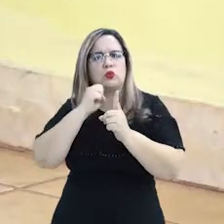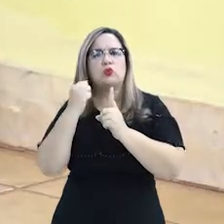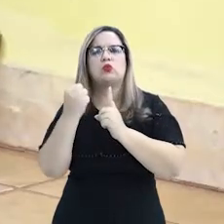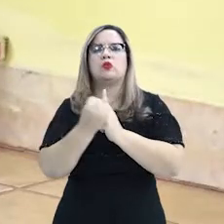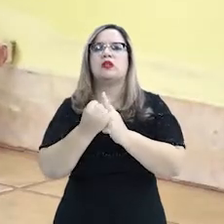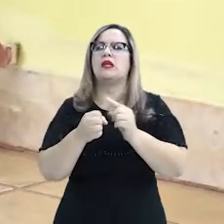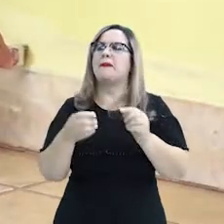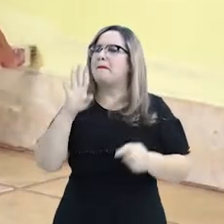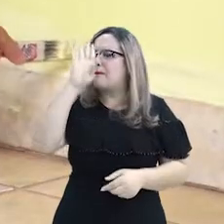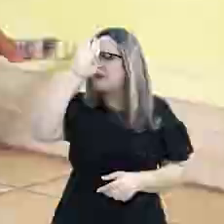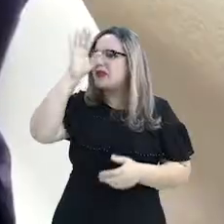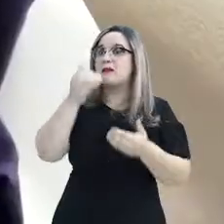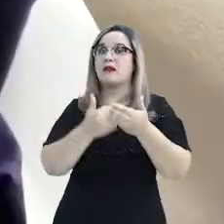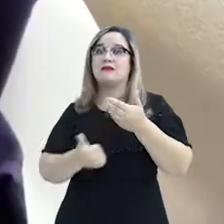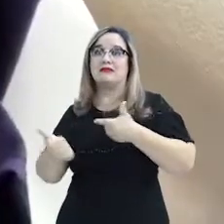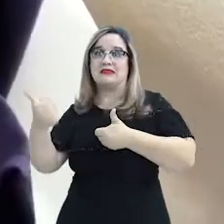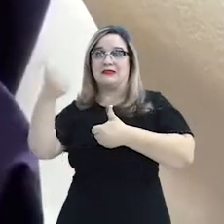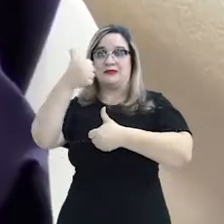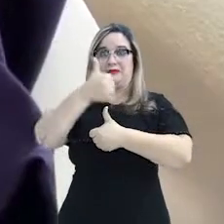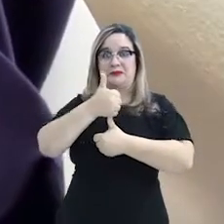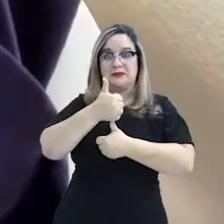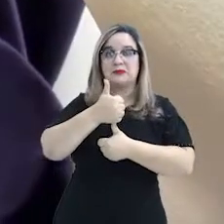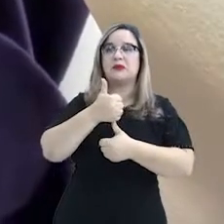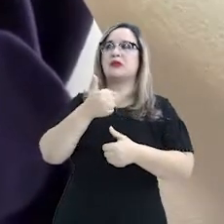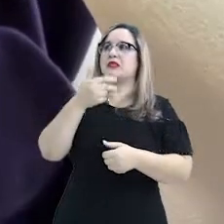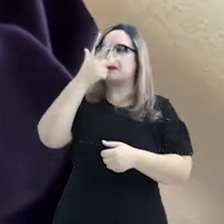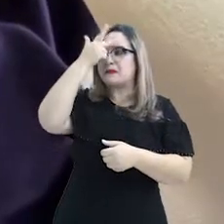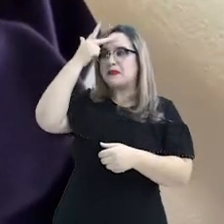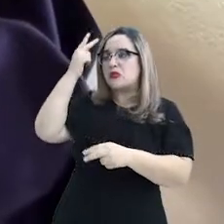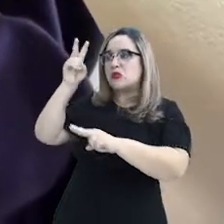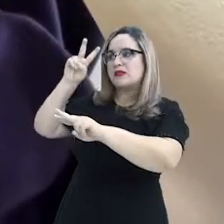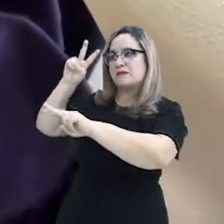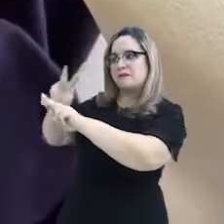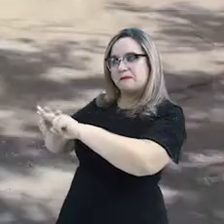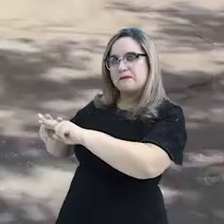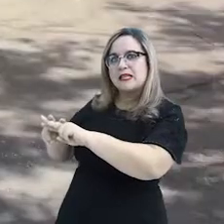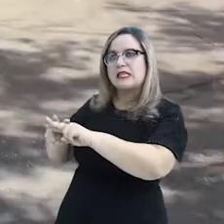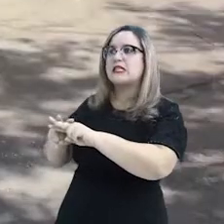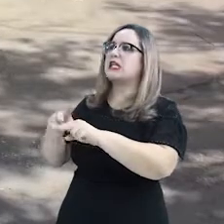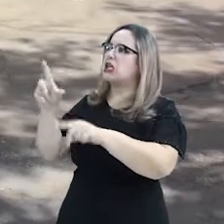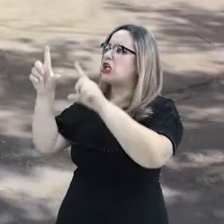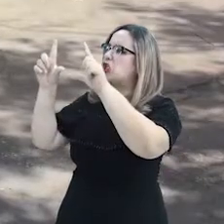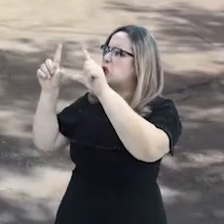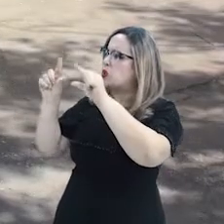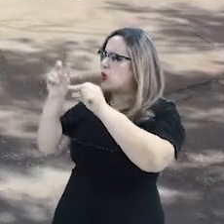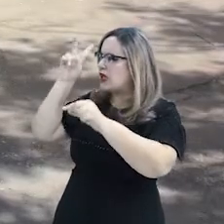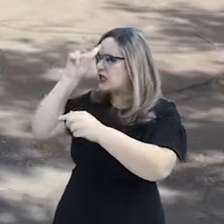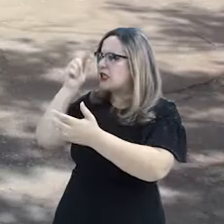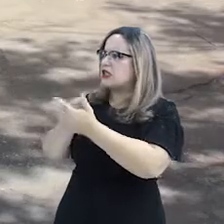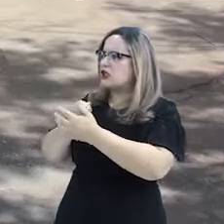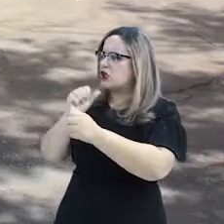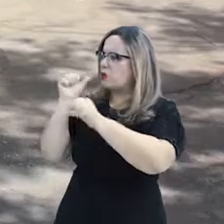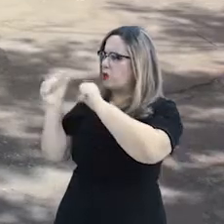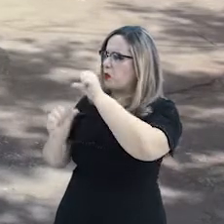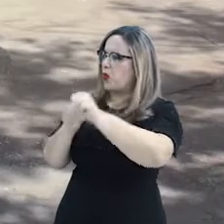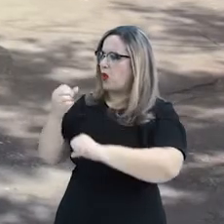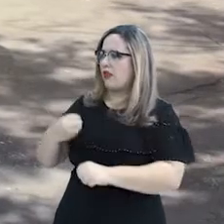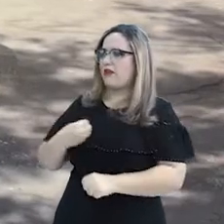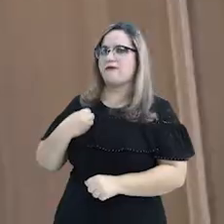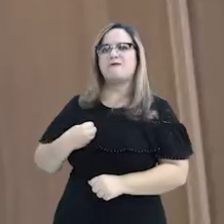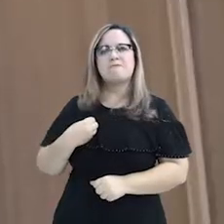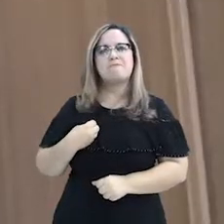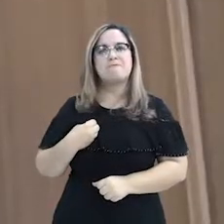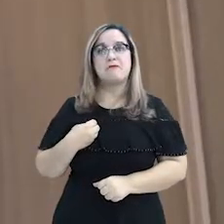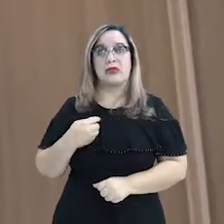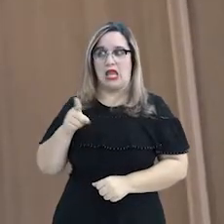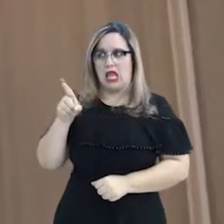e, principalmente, o protagonismo dos beneficiários presos e egressos que decidem mudar de vida.